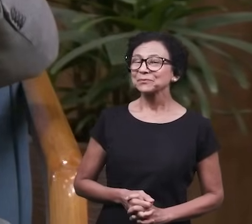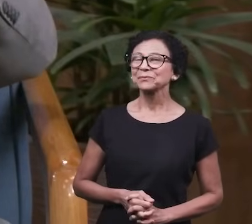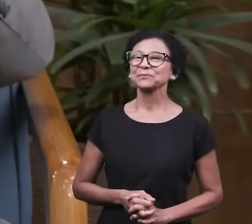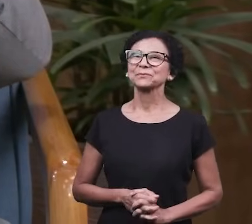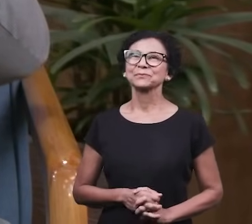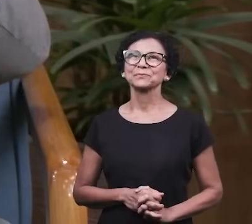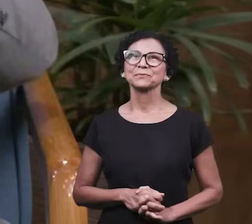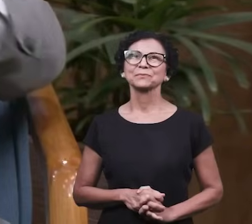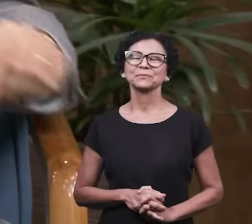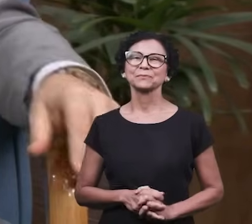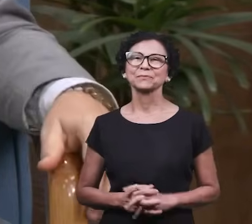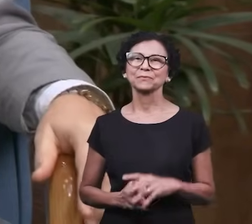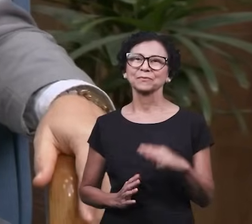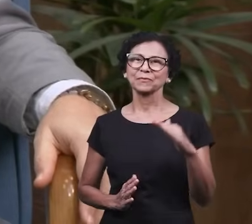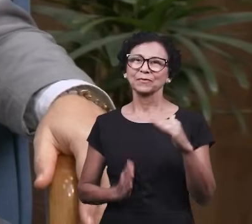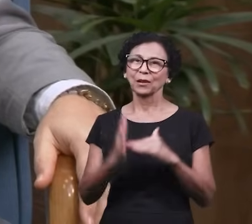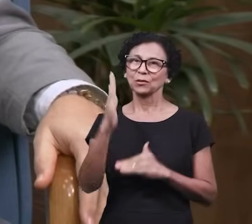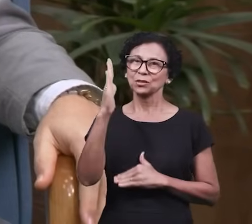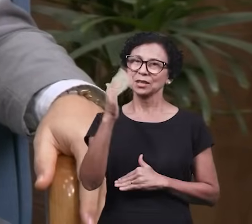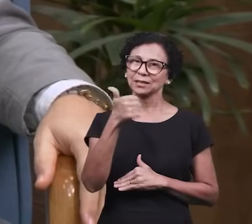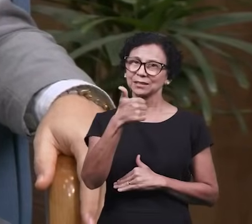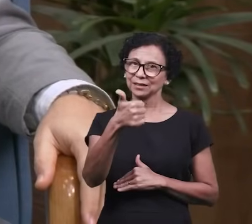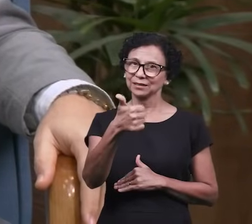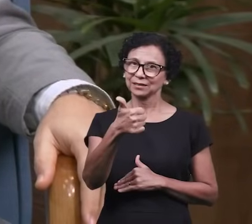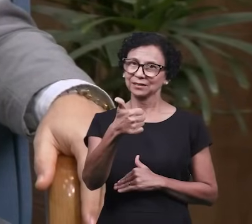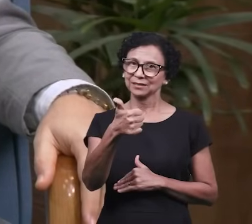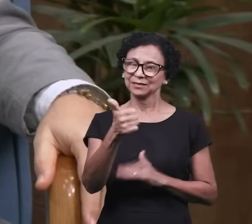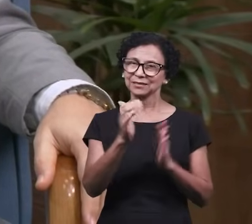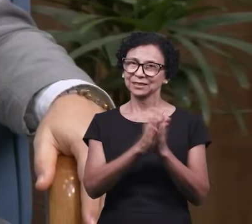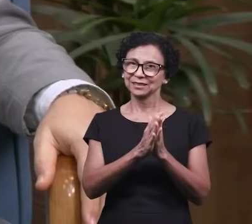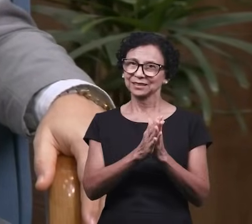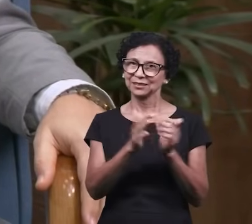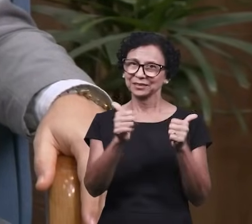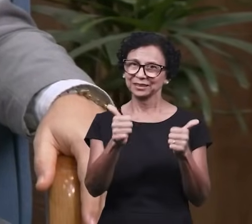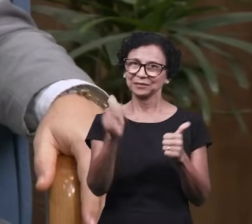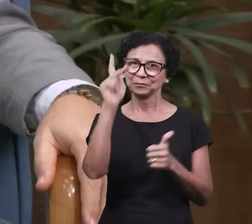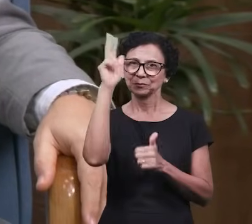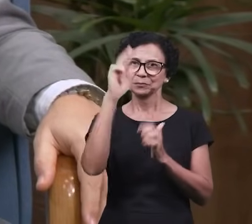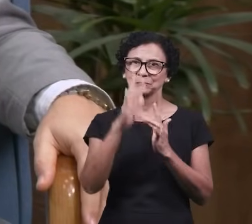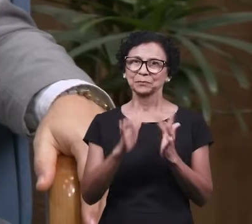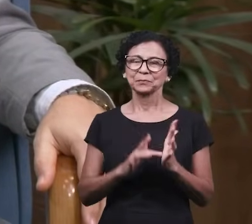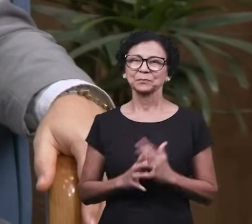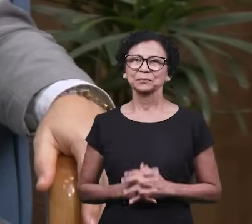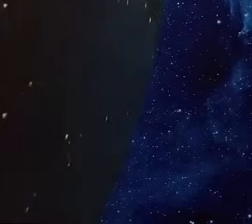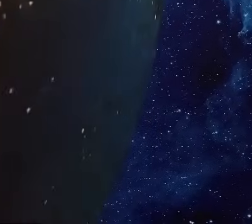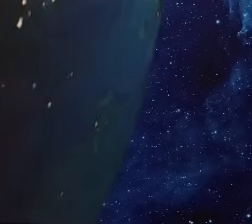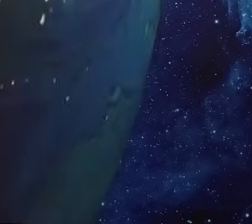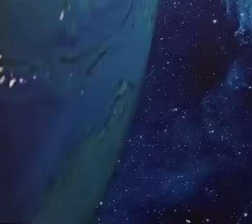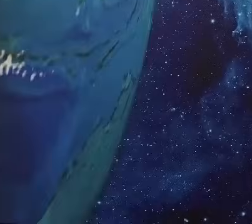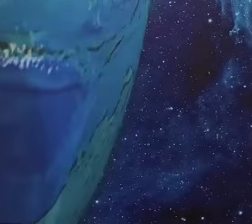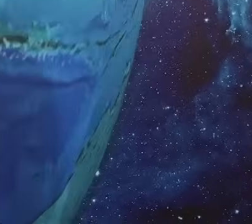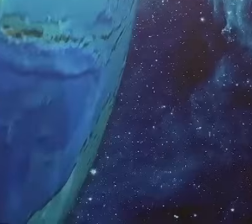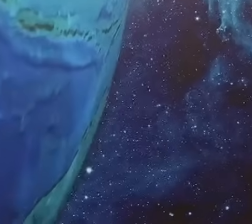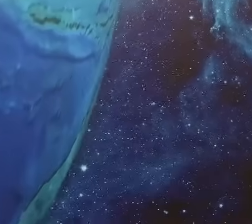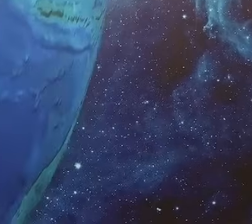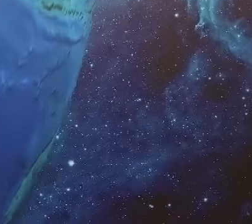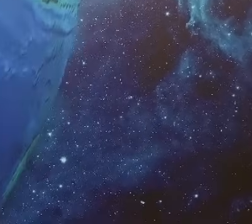sua audiência, mas contamos mais ainda com a sua oração. Deus abençoe a todos. A paz do Senhor Jesus.